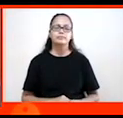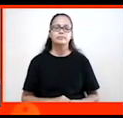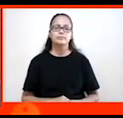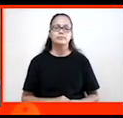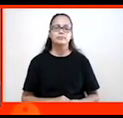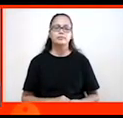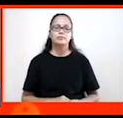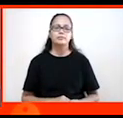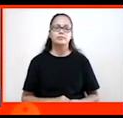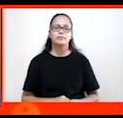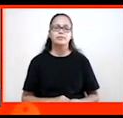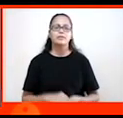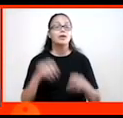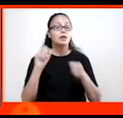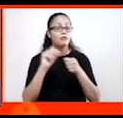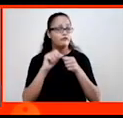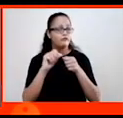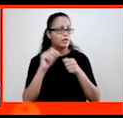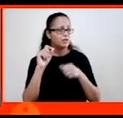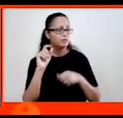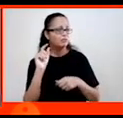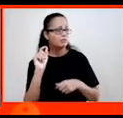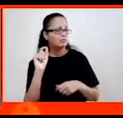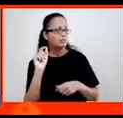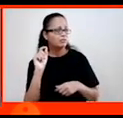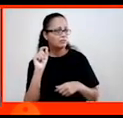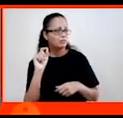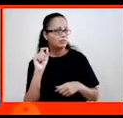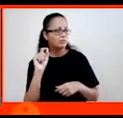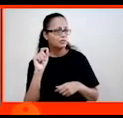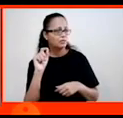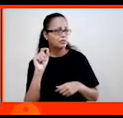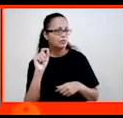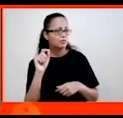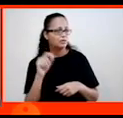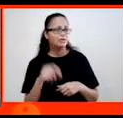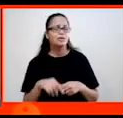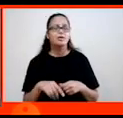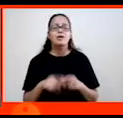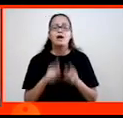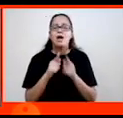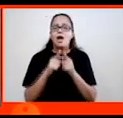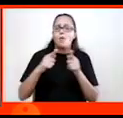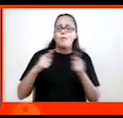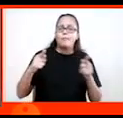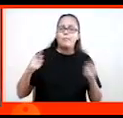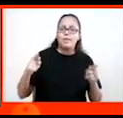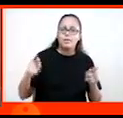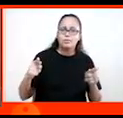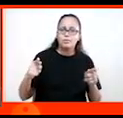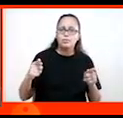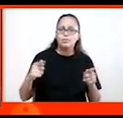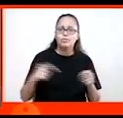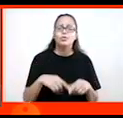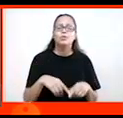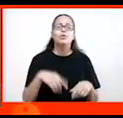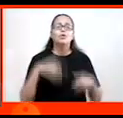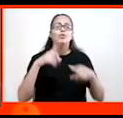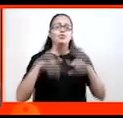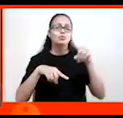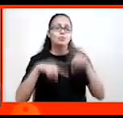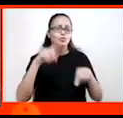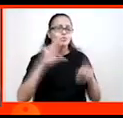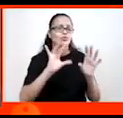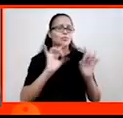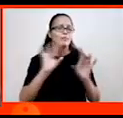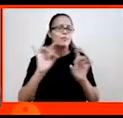A manufatura, ela promoveu o quê? O aumento da produção, ou seja, aumentou a produtividade, quantidade maior de produtos para vender no mercado.